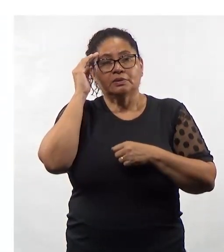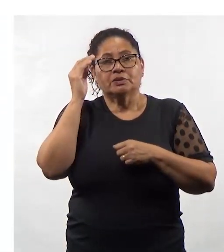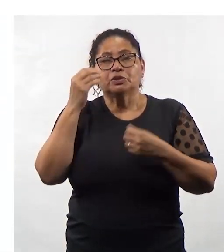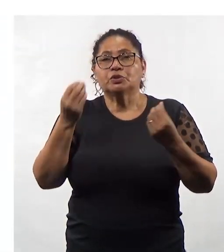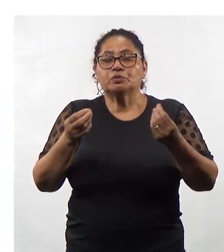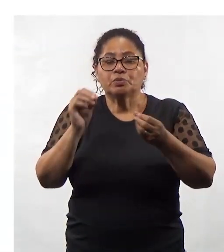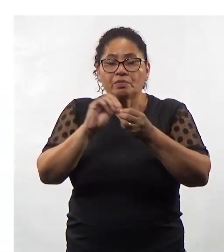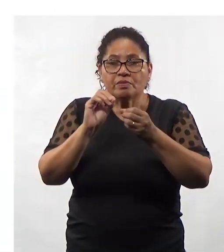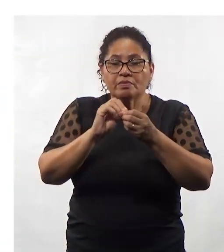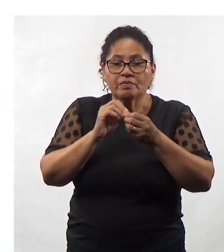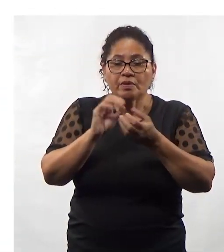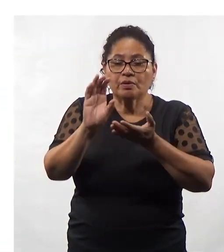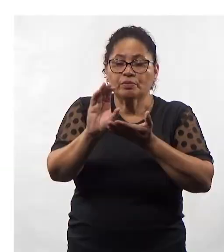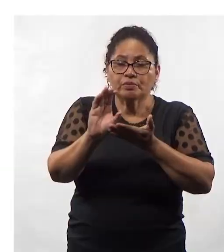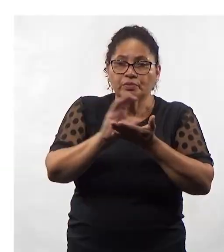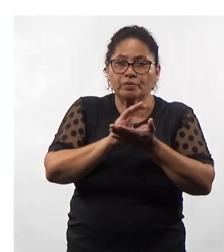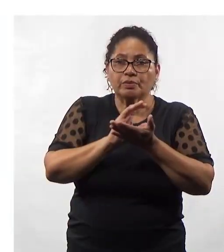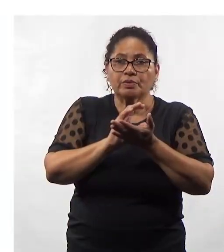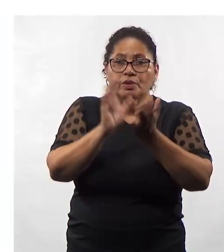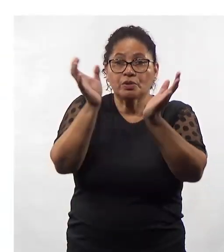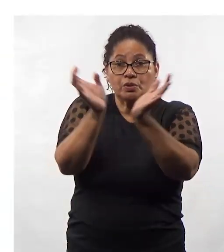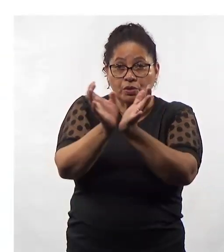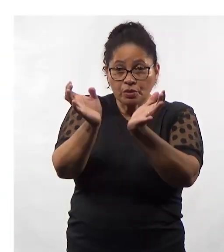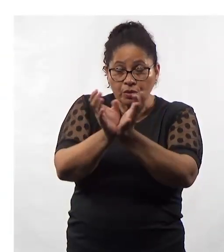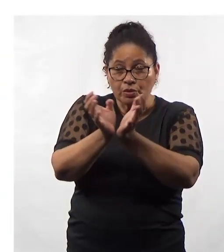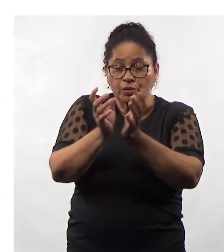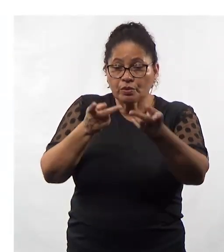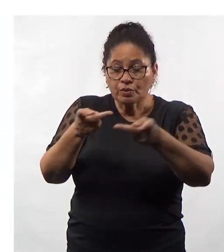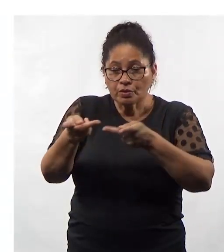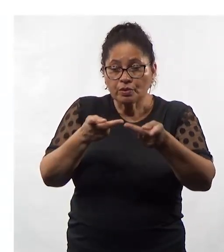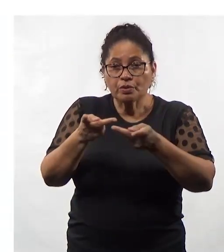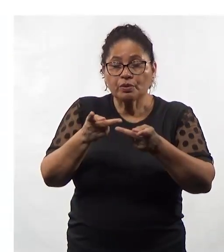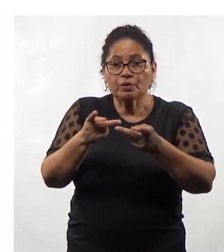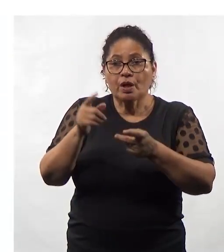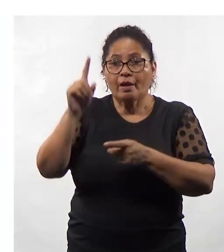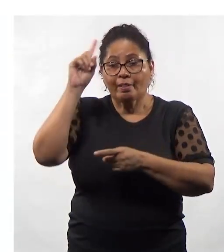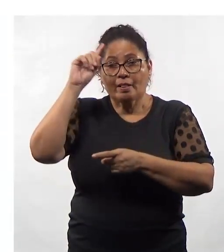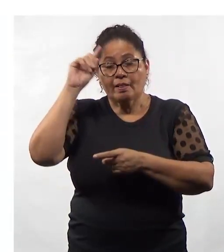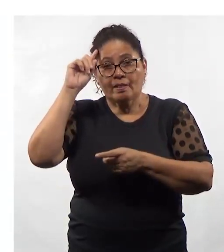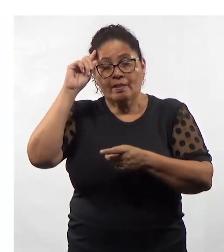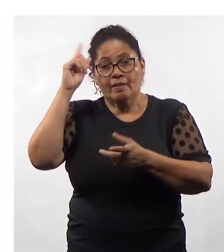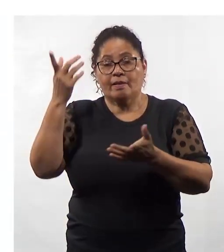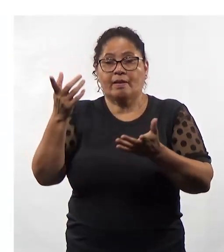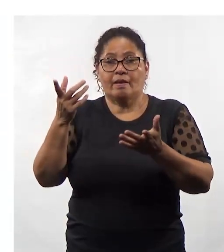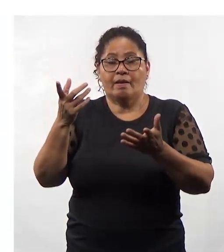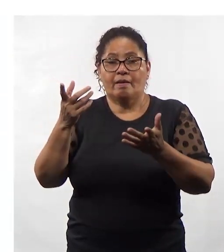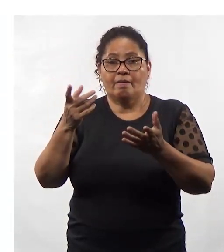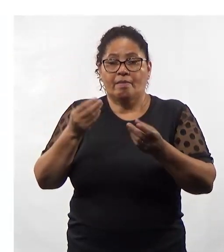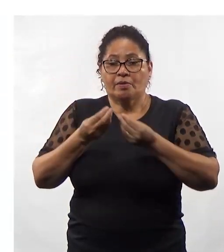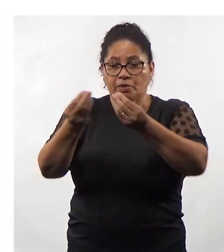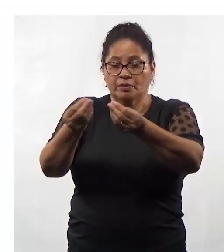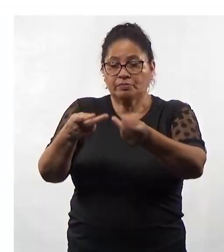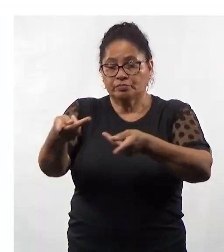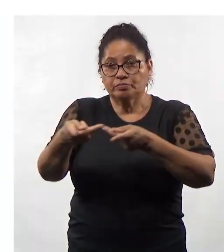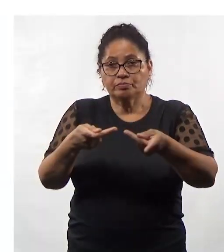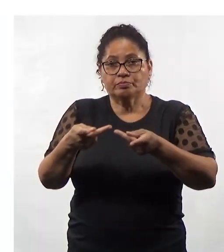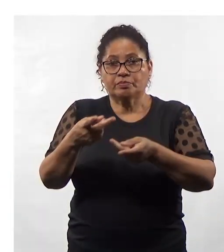situação de implementação dos recursos, equipe para realizar o projeto, prazo para implementação. Veja que são